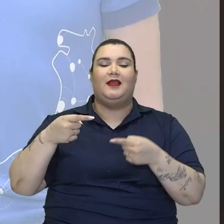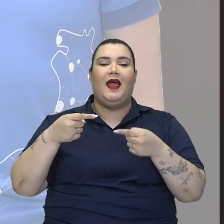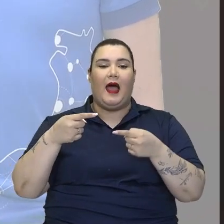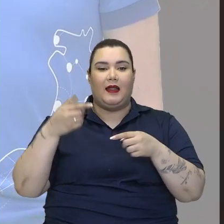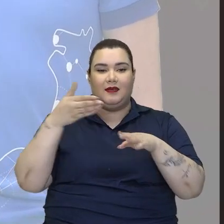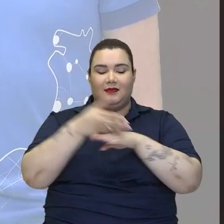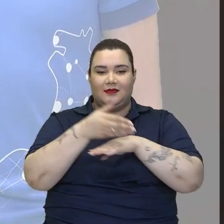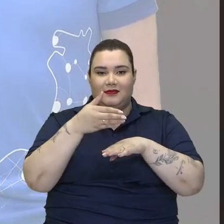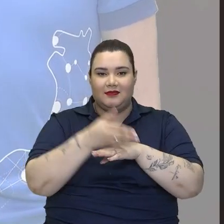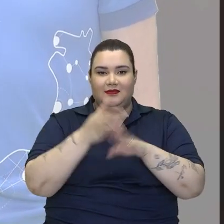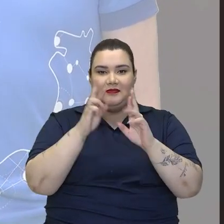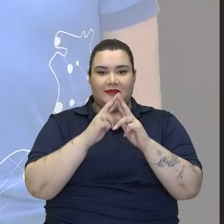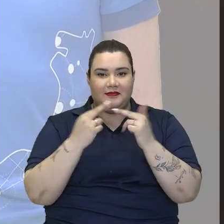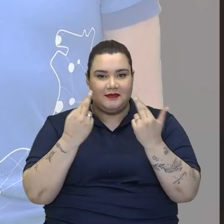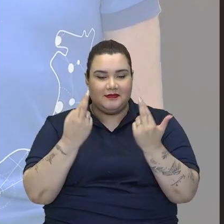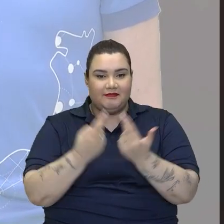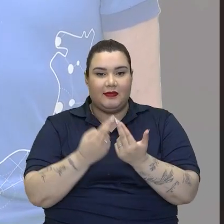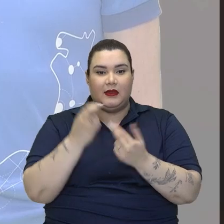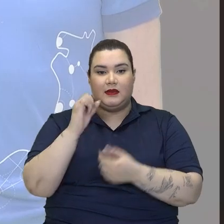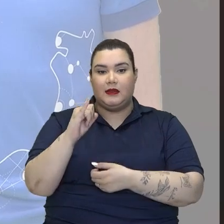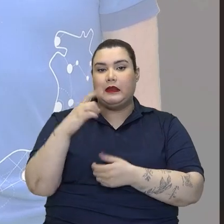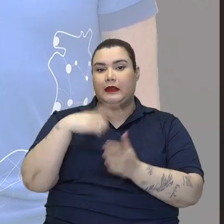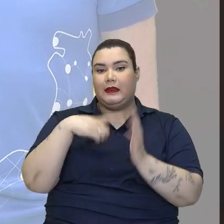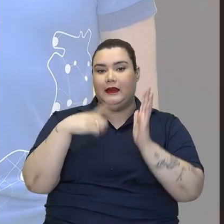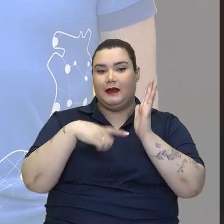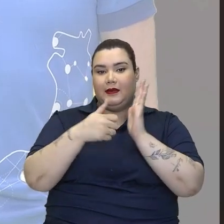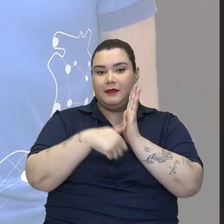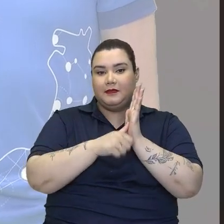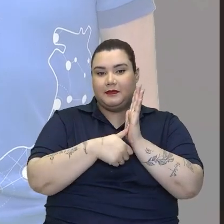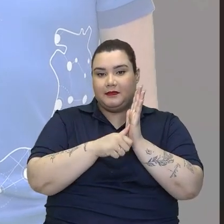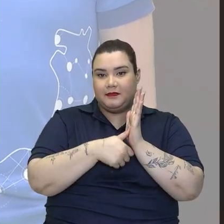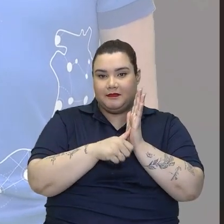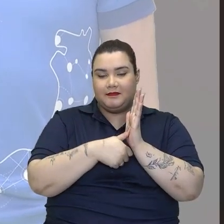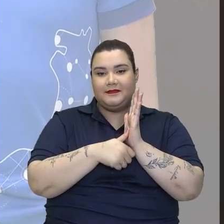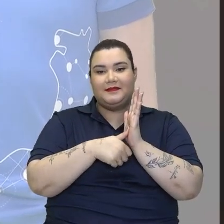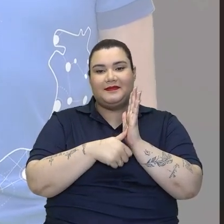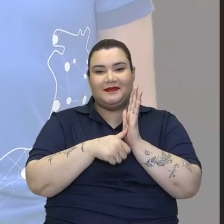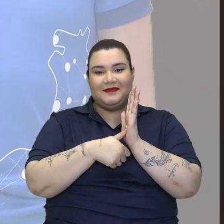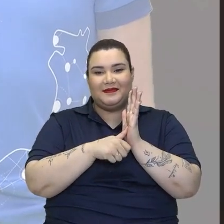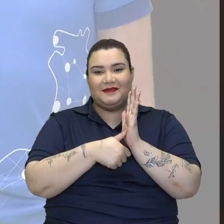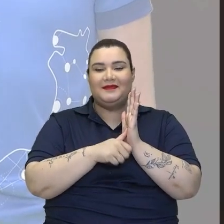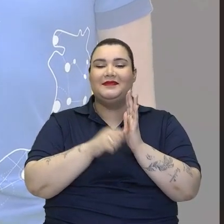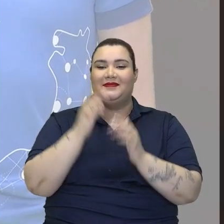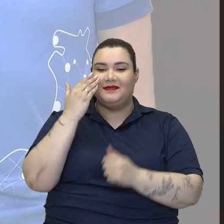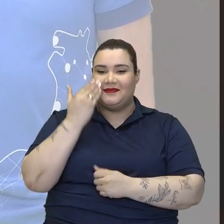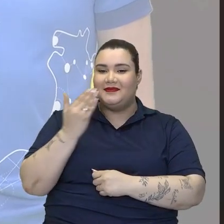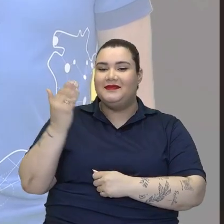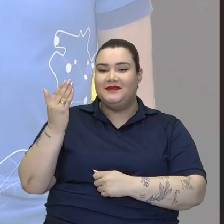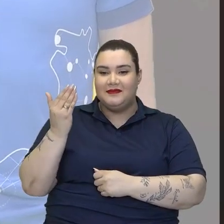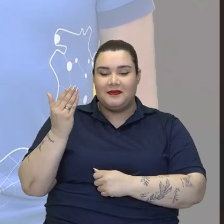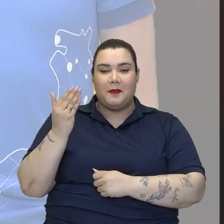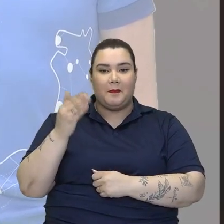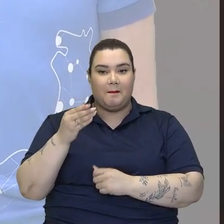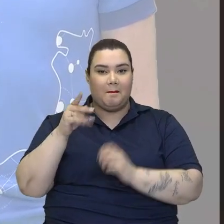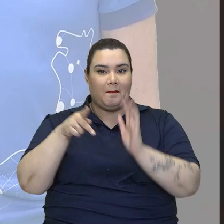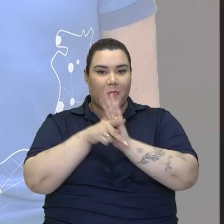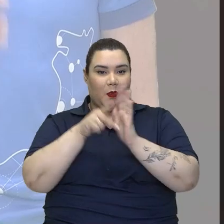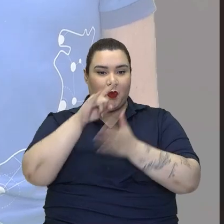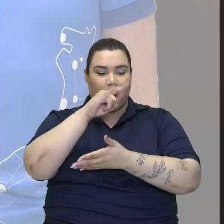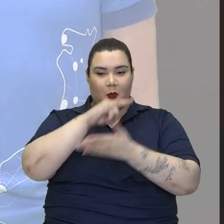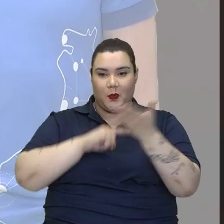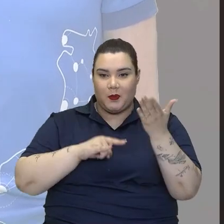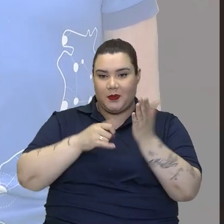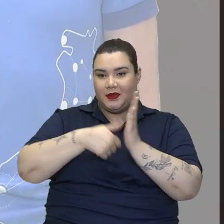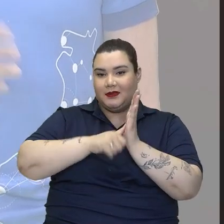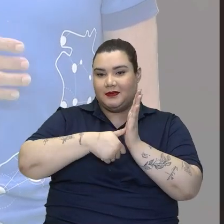quando você está com seu RG na mão, né, que é aquela questão que nós falamos, o nosso documento de identidade,